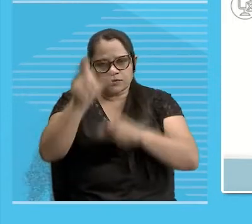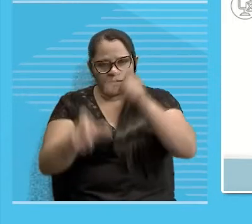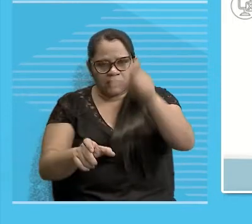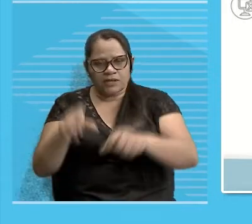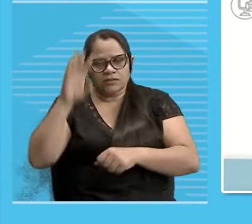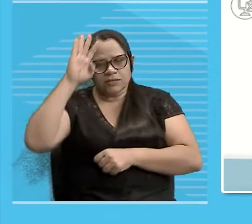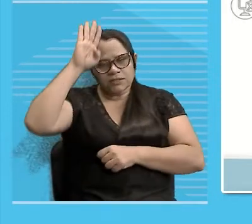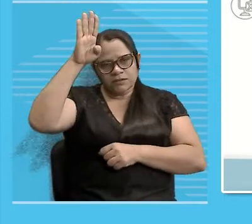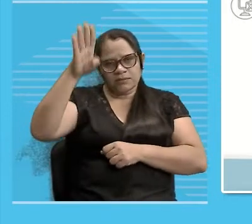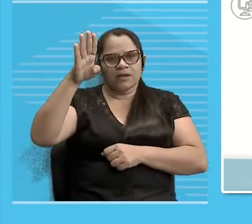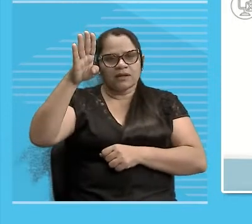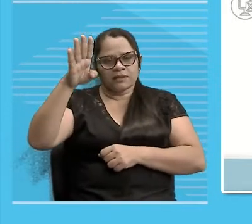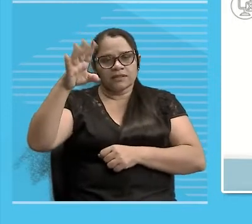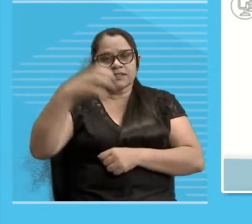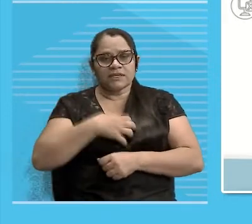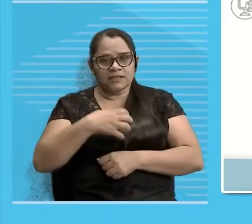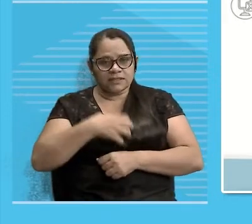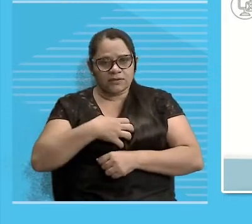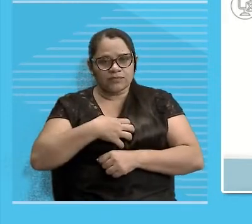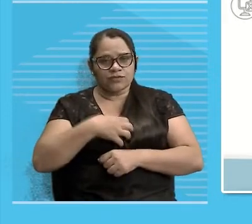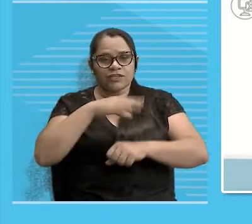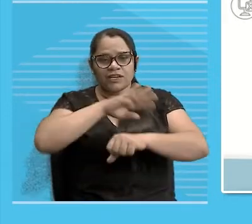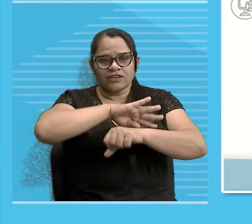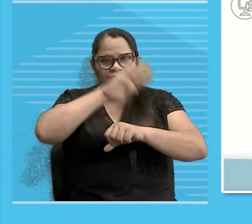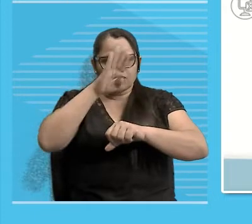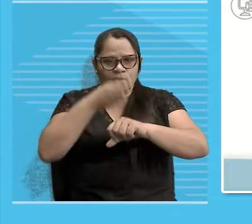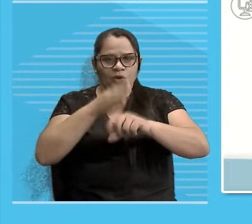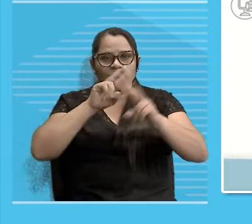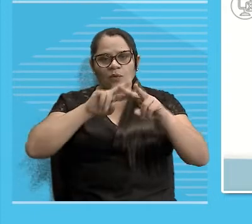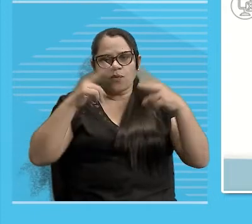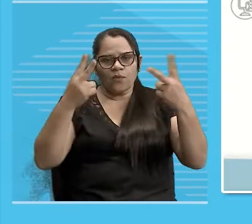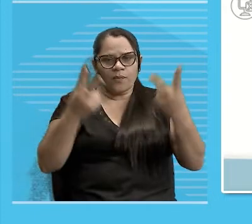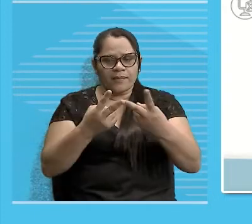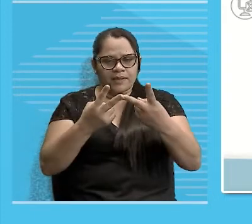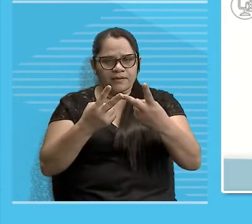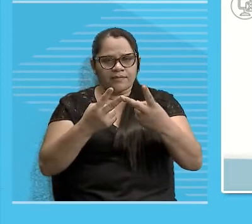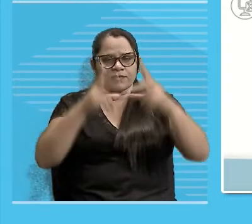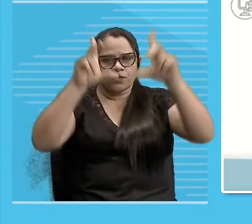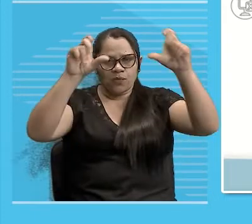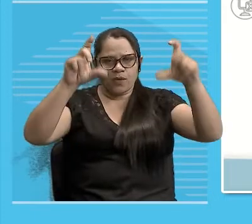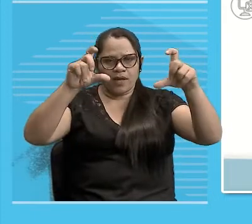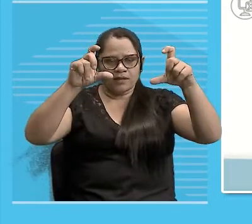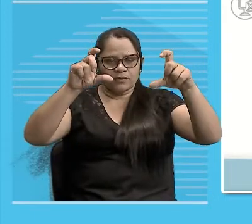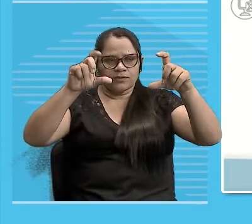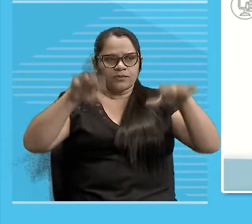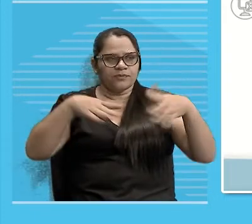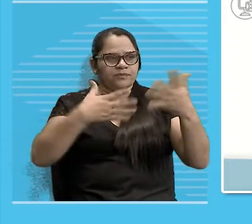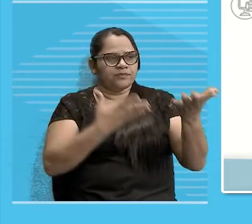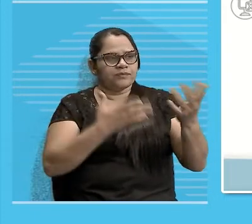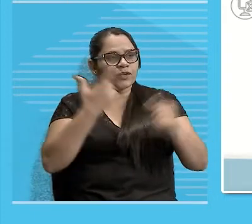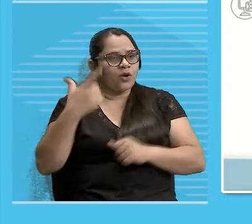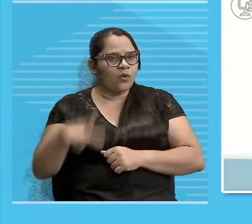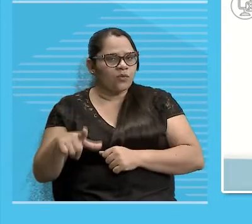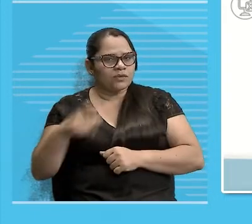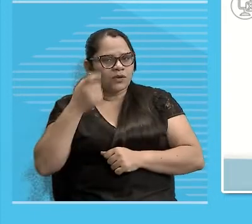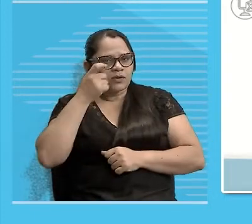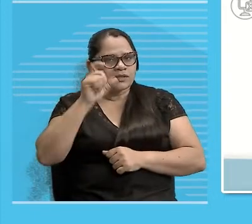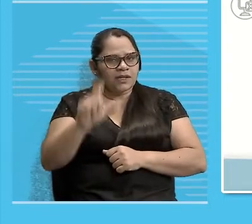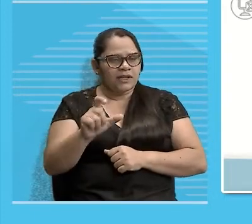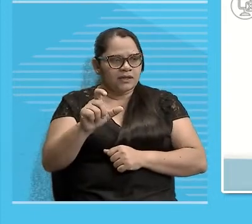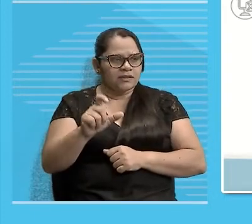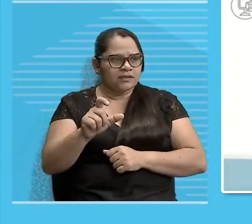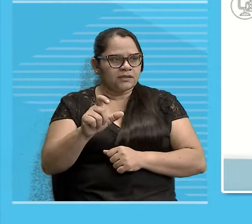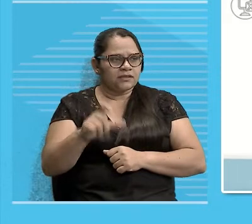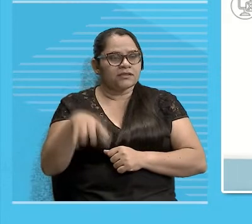principais, dá uma sensação de volume. Tá bom? Outra coisa interessante que a gente deve gravar aí,